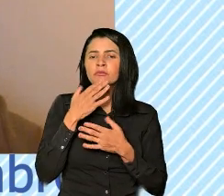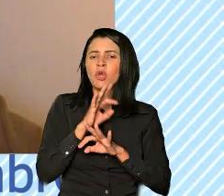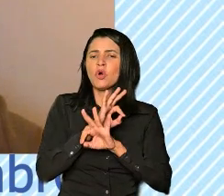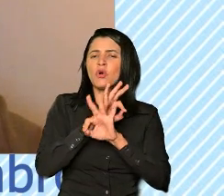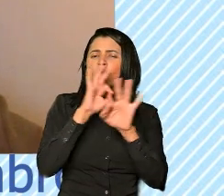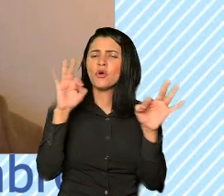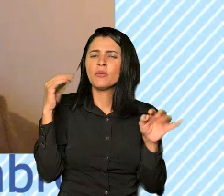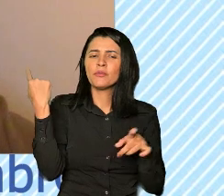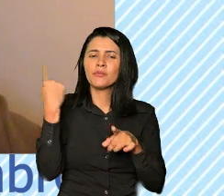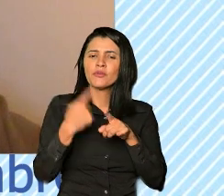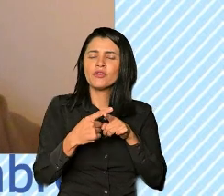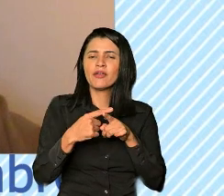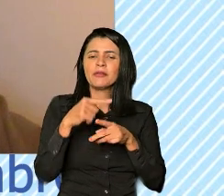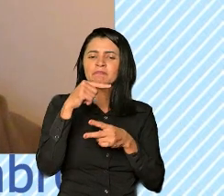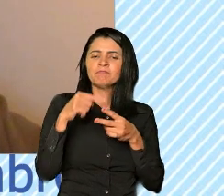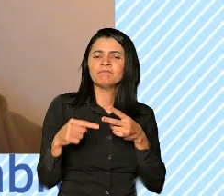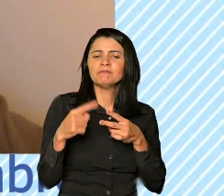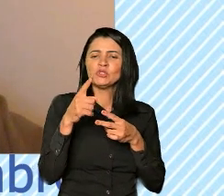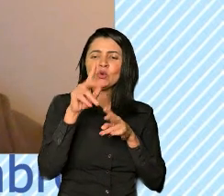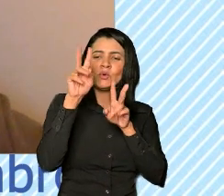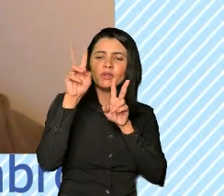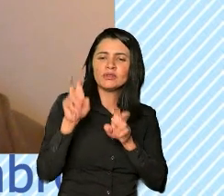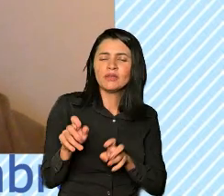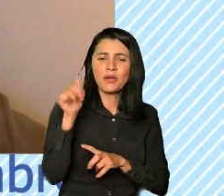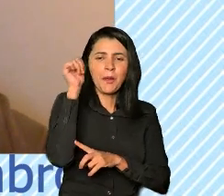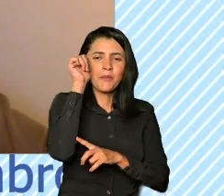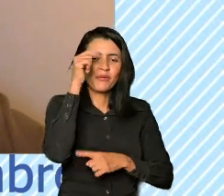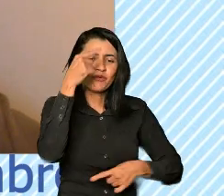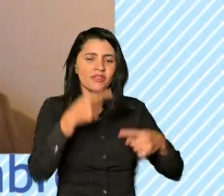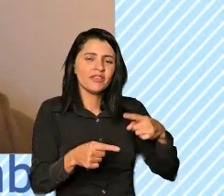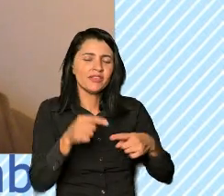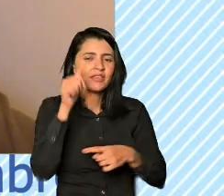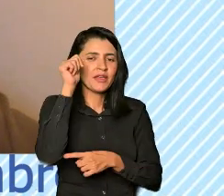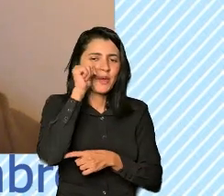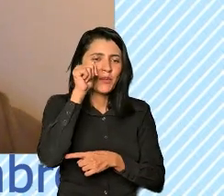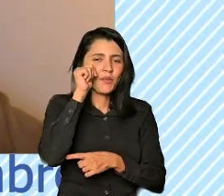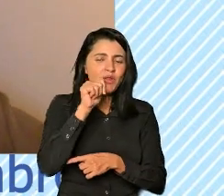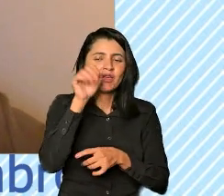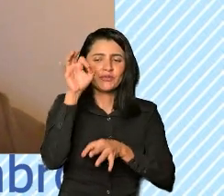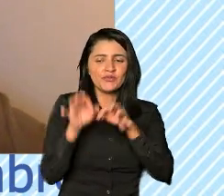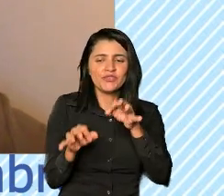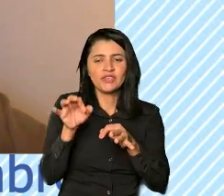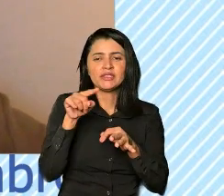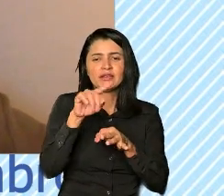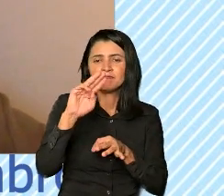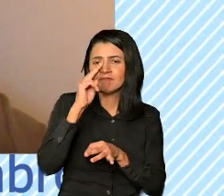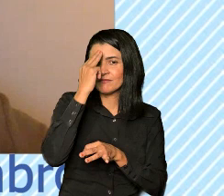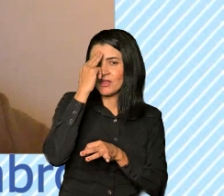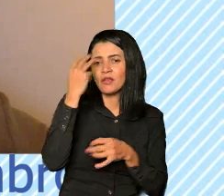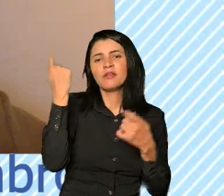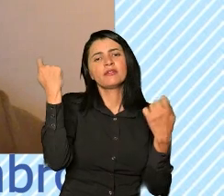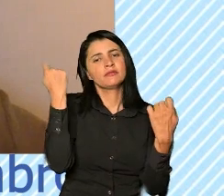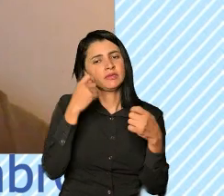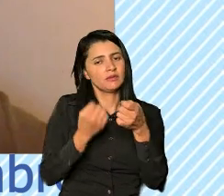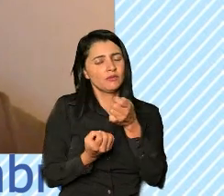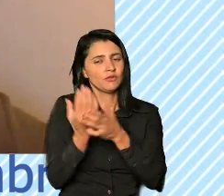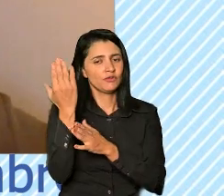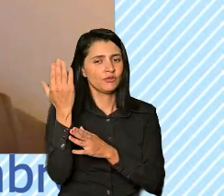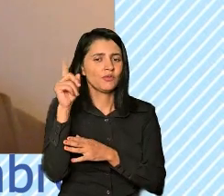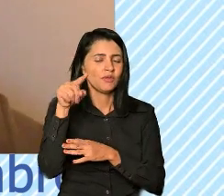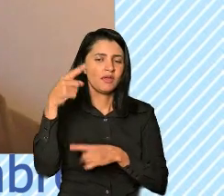porque ficou entre esses dois temas, as mulheres políticas e as mulheres do sistema de justiça, e essa memória que nós precisamos construir.